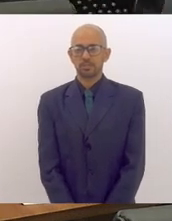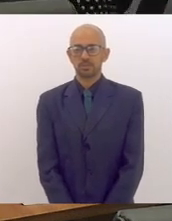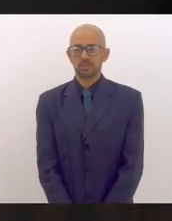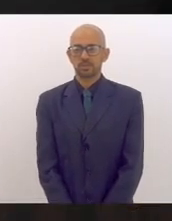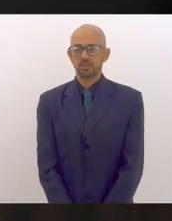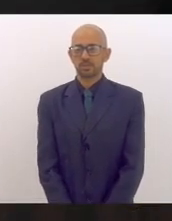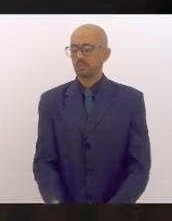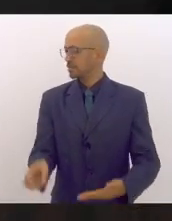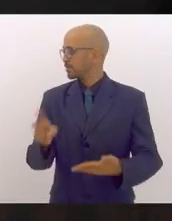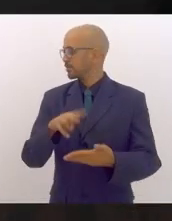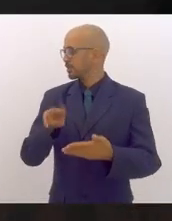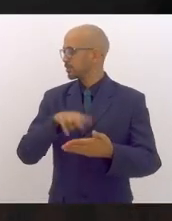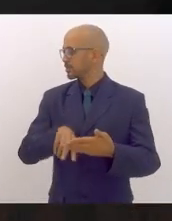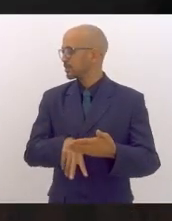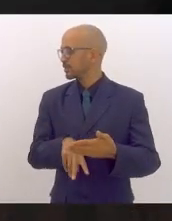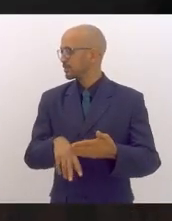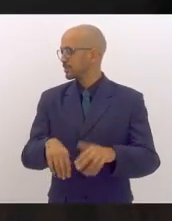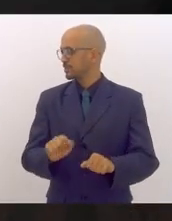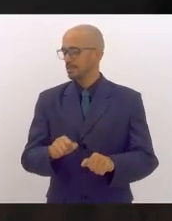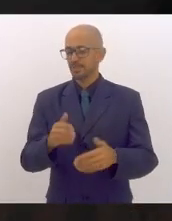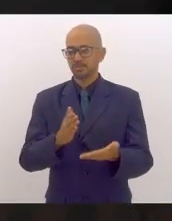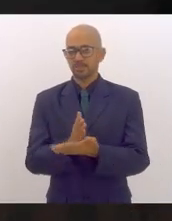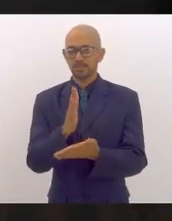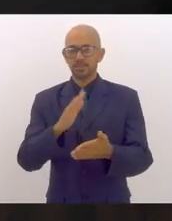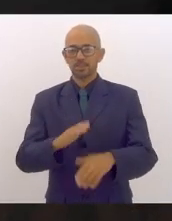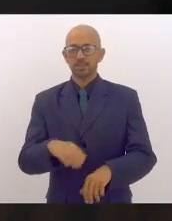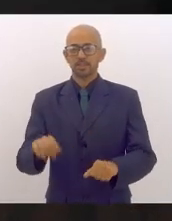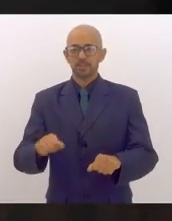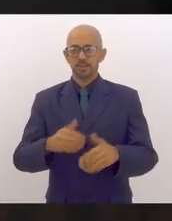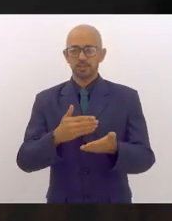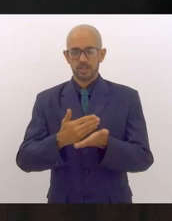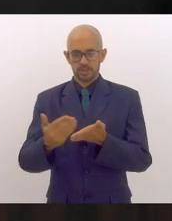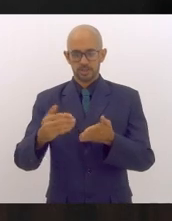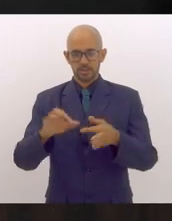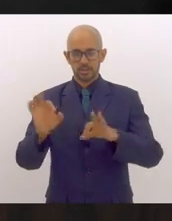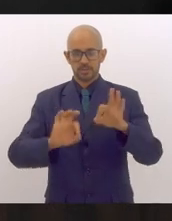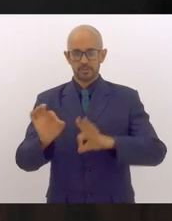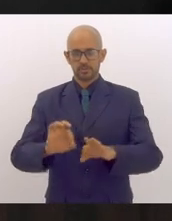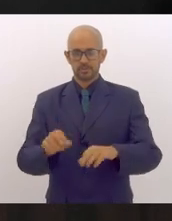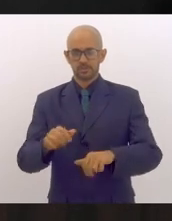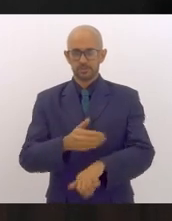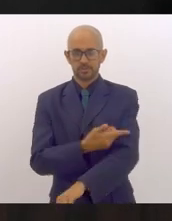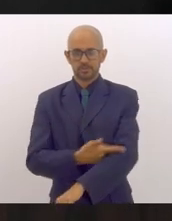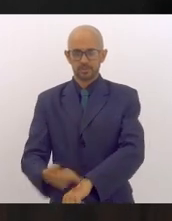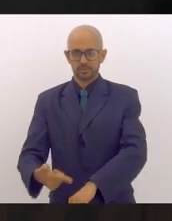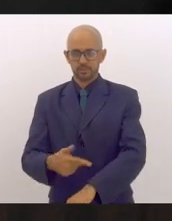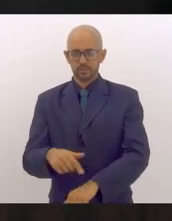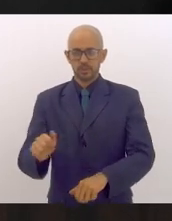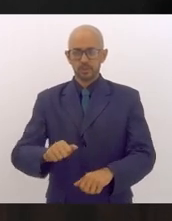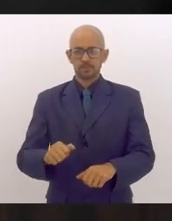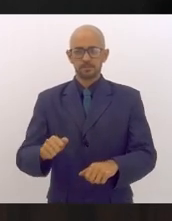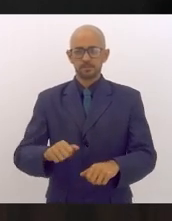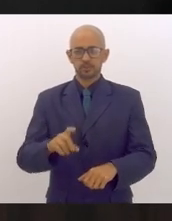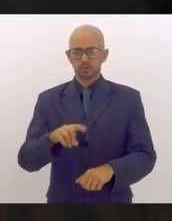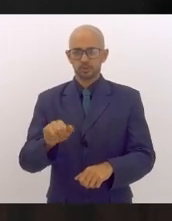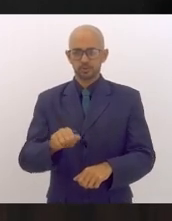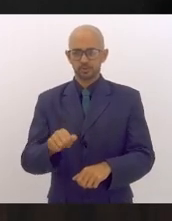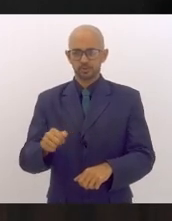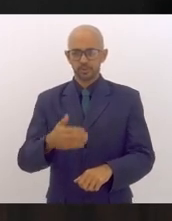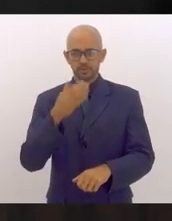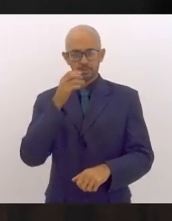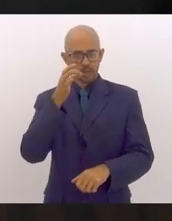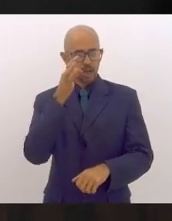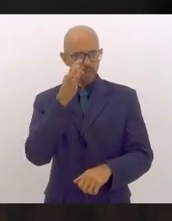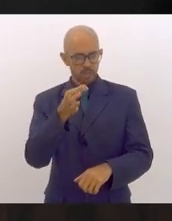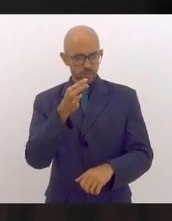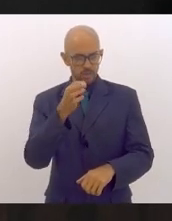Lida e aprovada a ata, passa-se a ordem da primeira sessão extraordinária do dia. A presidência chama a atenção dos seus parlamentares que estão no plenário,